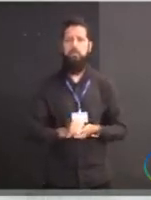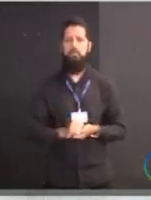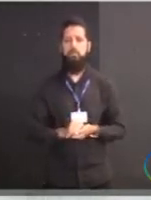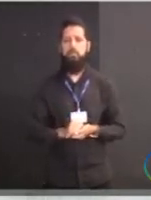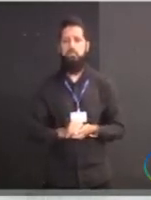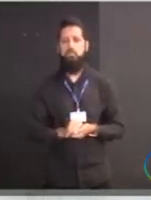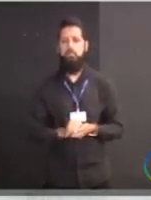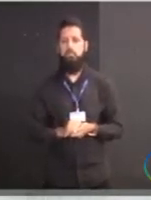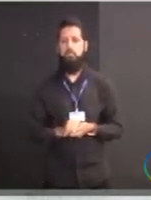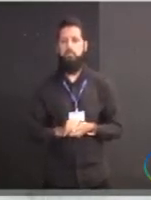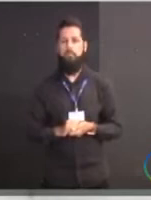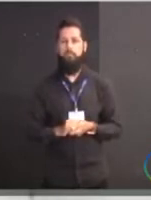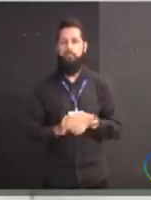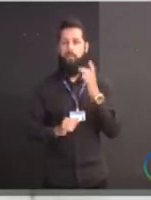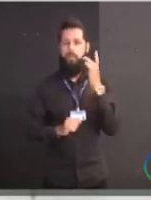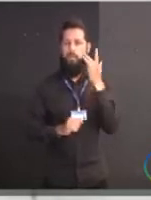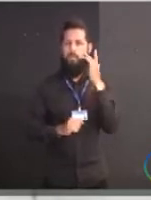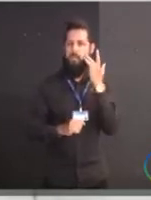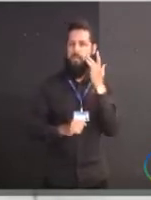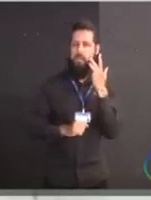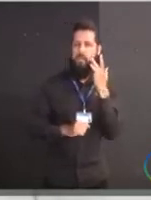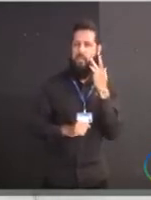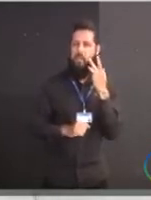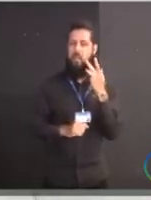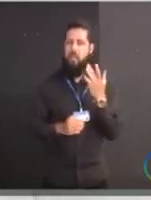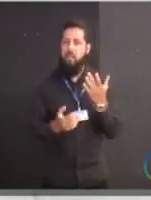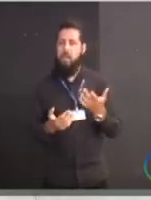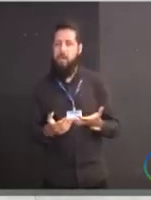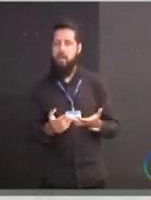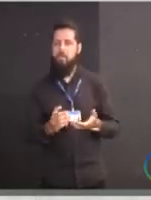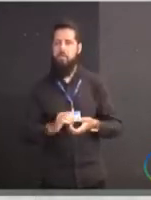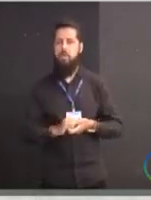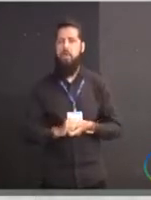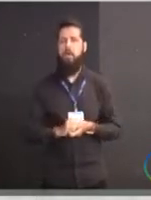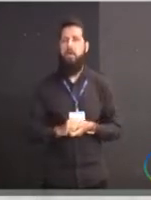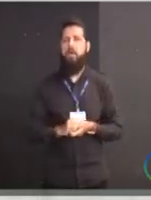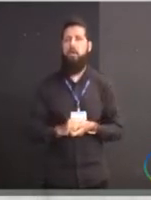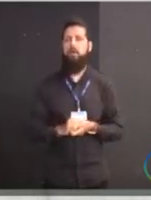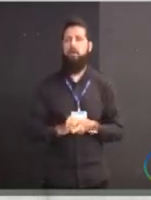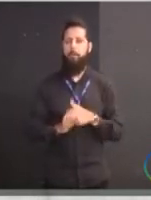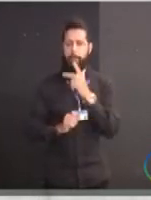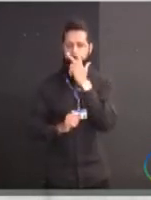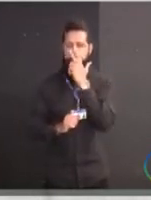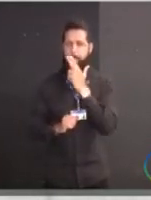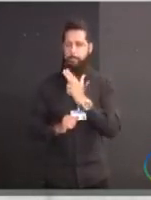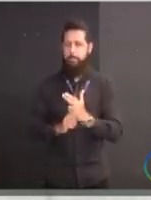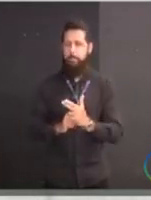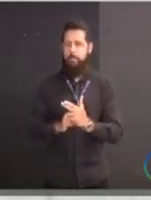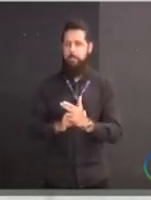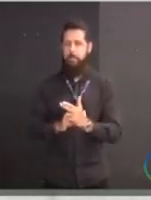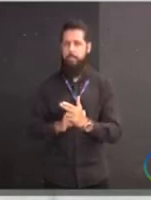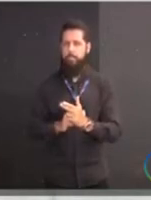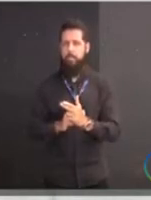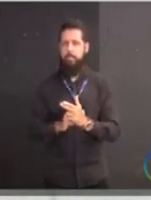Você acha que está vendo, Chico, você ou o Emmanuel, um despertar de novas